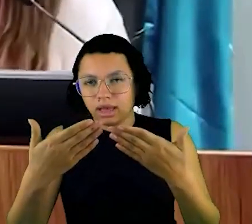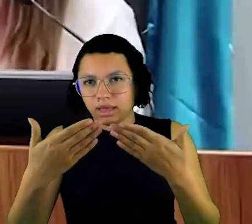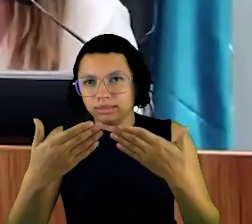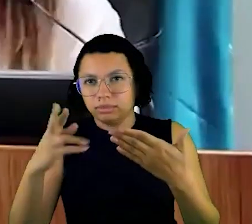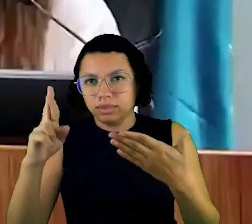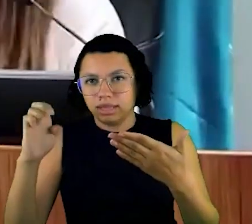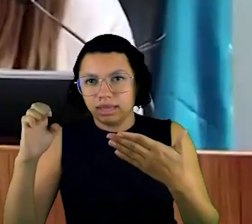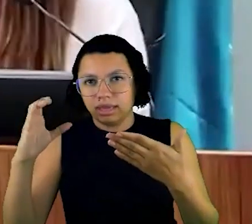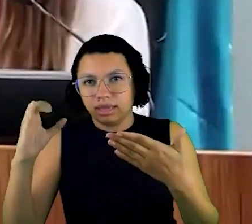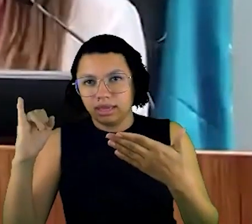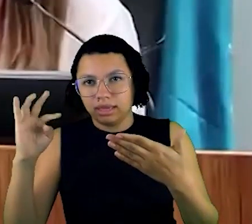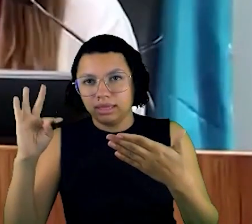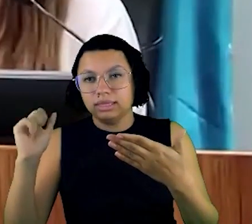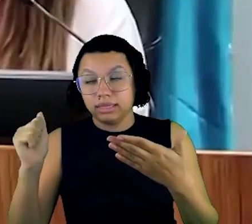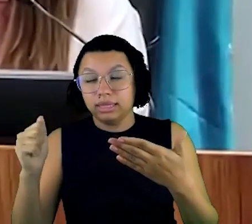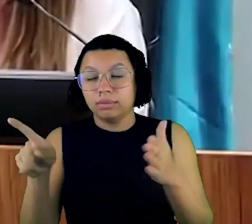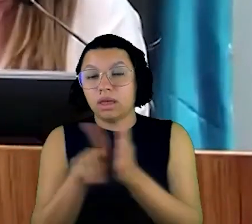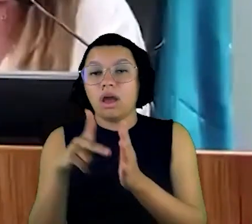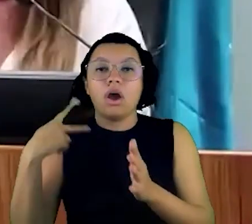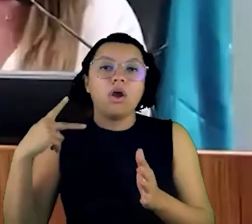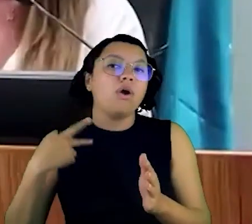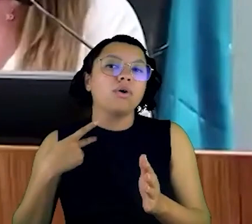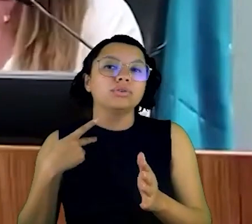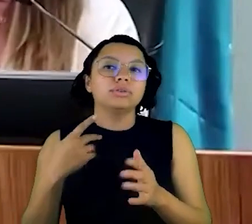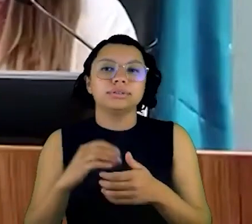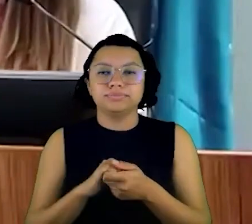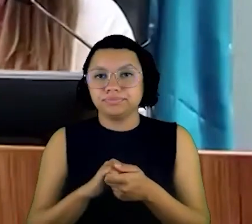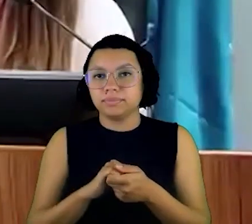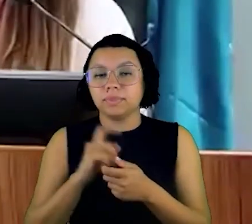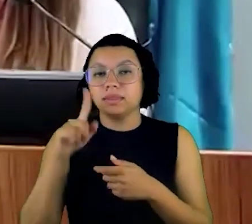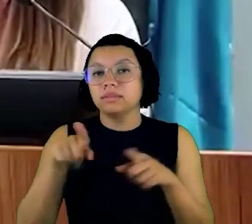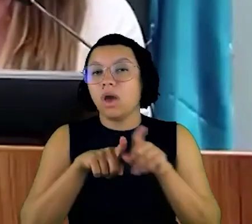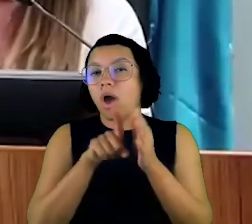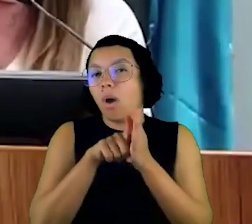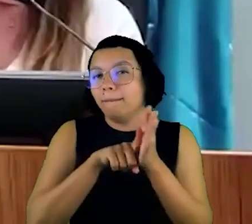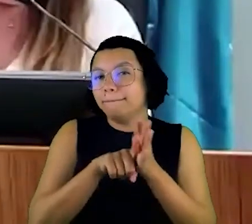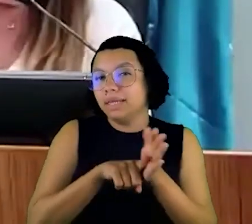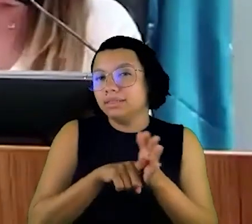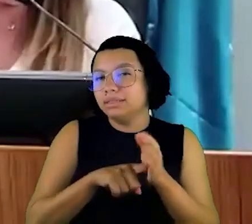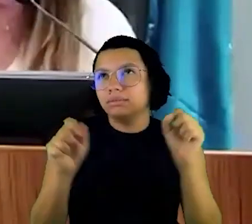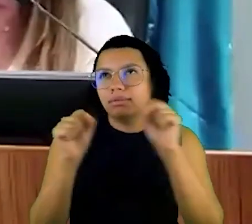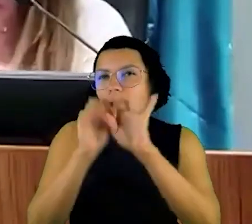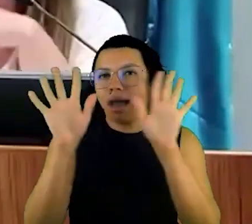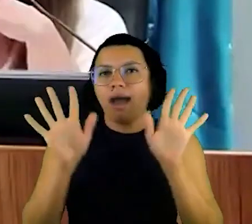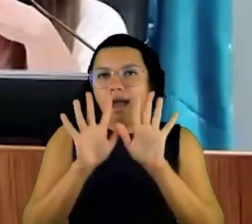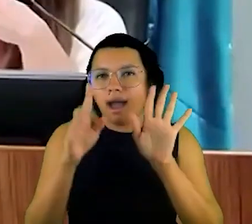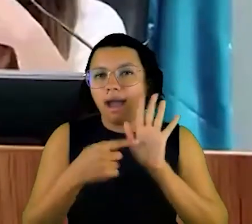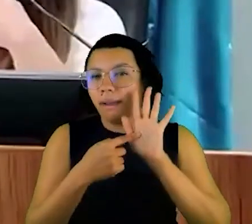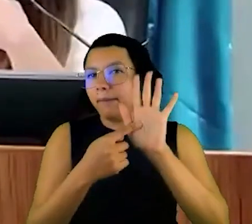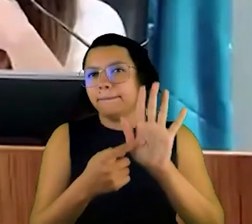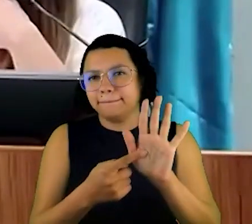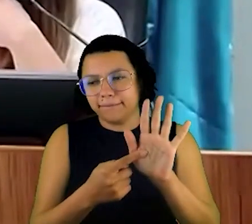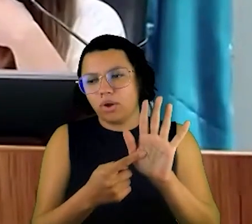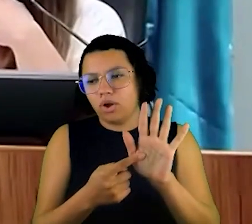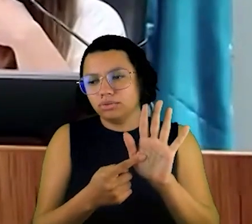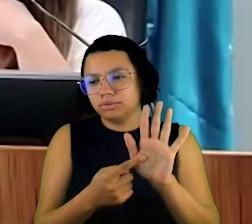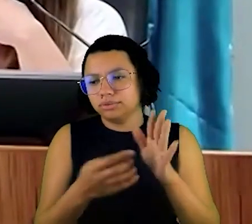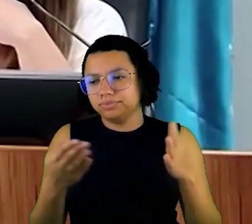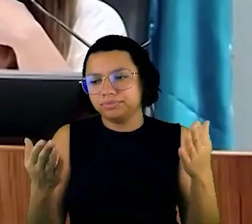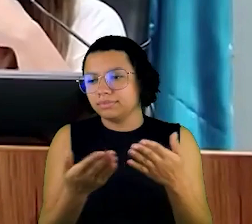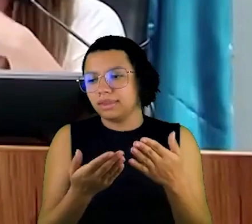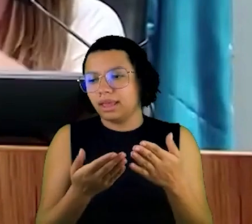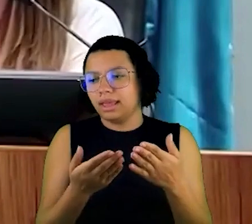pela Receita, pela Procuradoria, são pesquisas tão óbvias que revelam